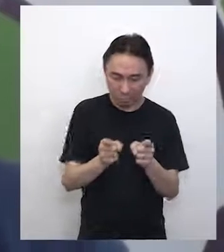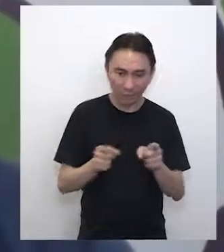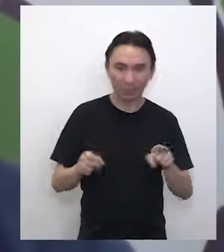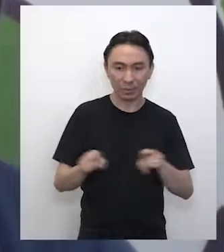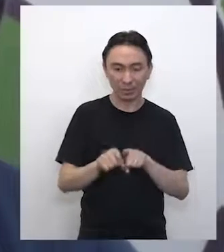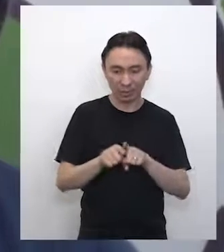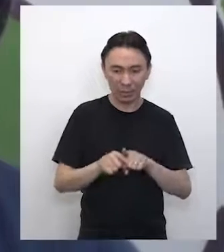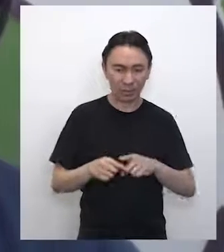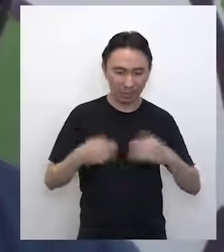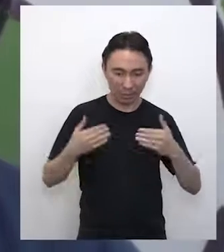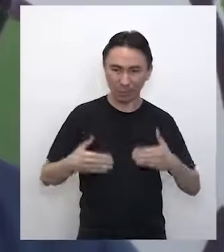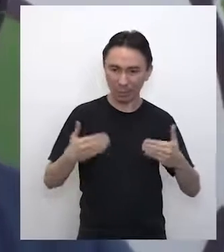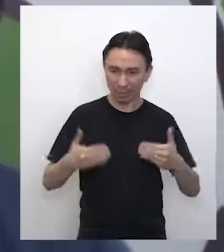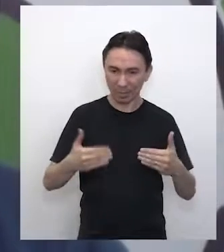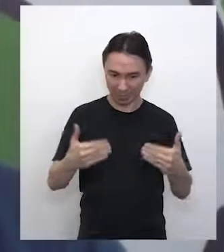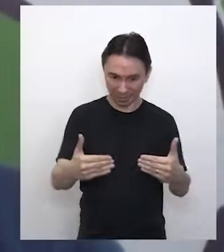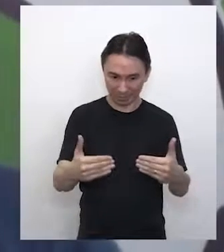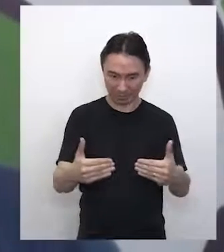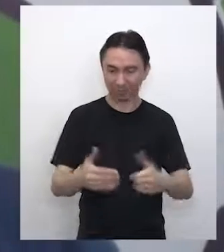Bom,